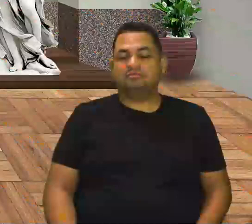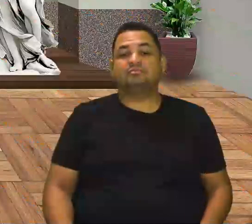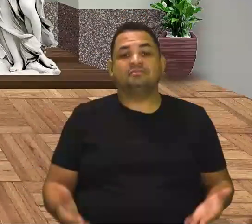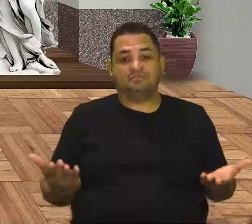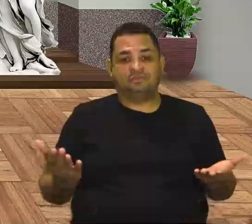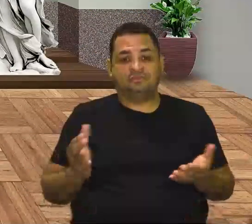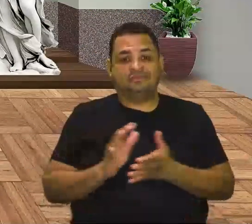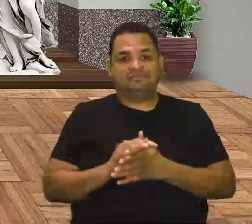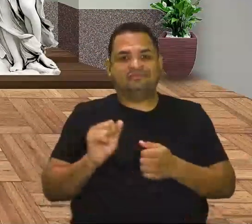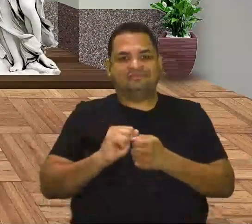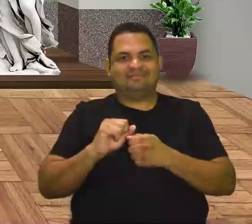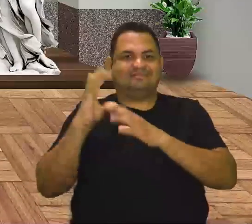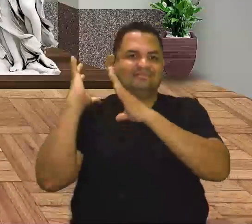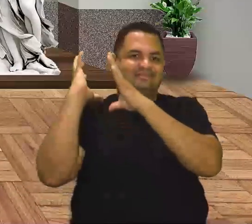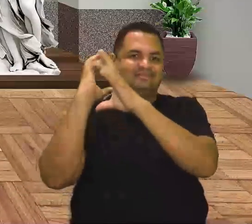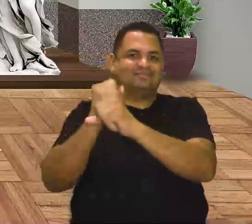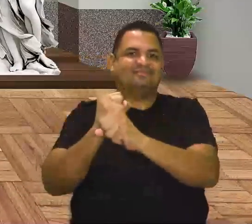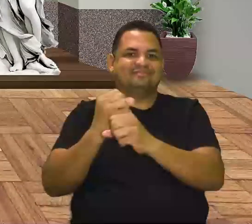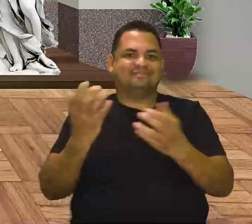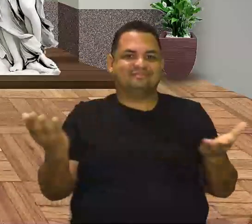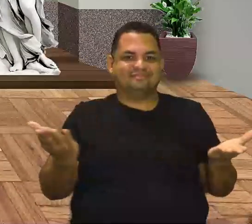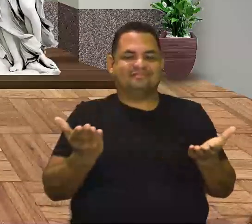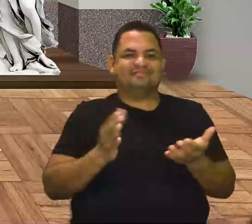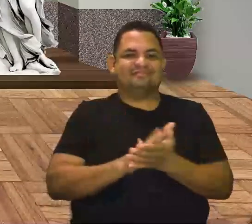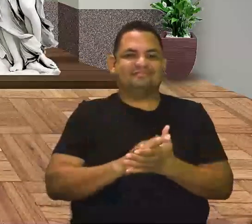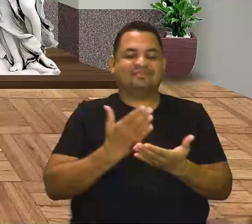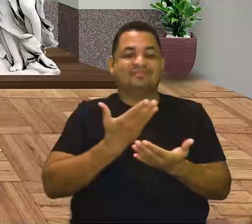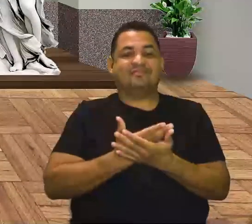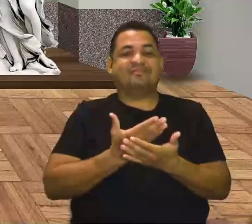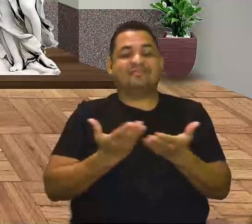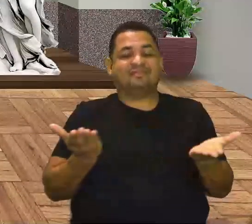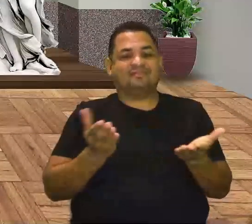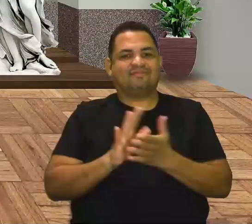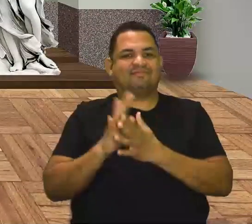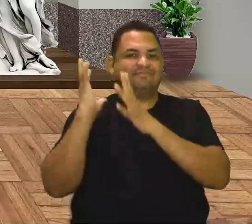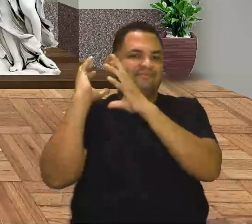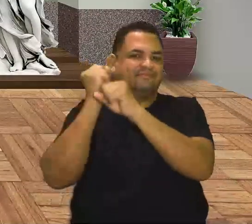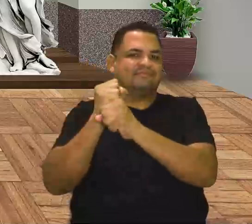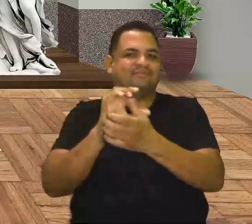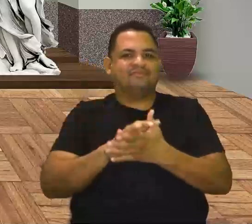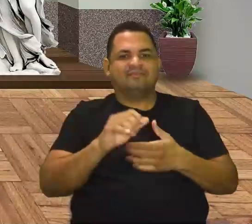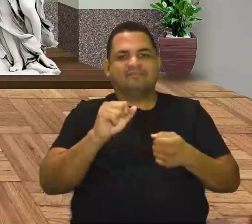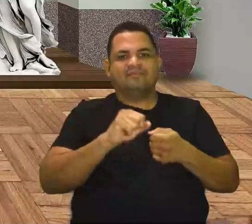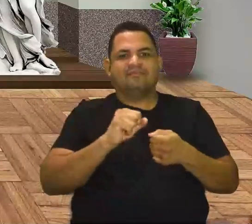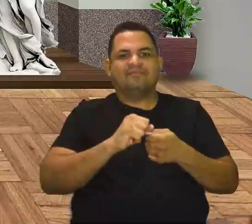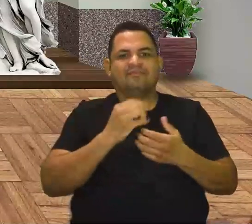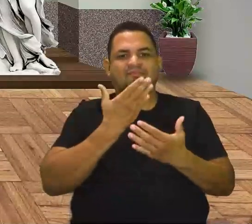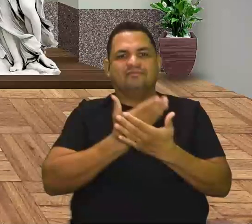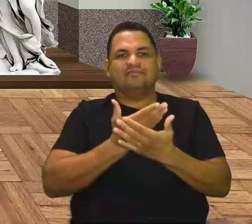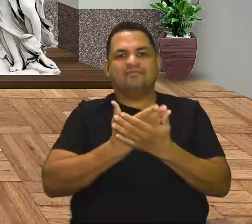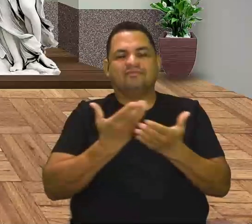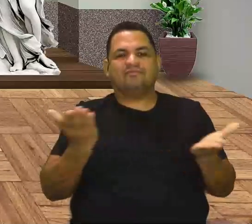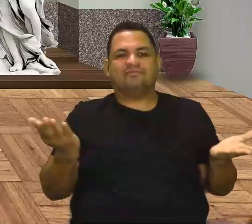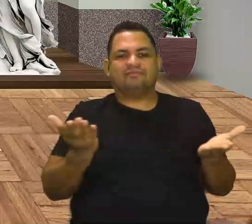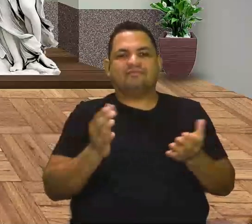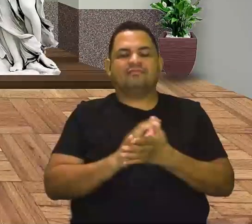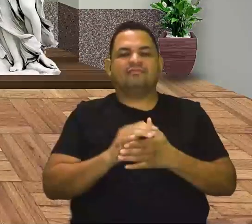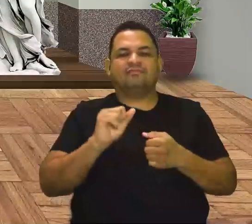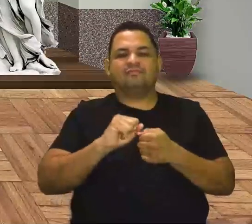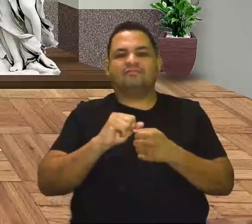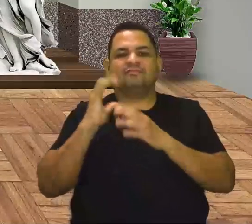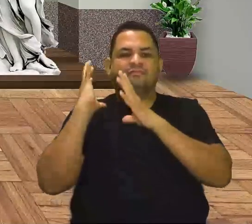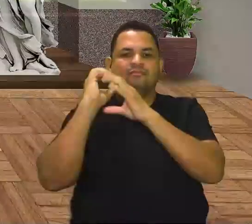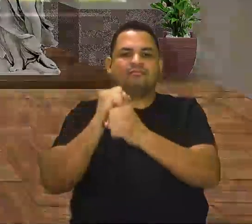E aí, vamos para a revisão? Chegamos à hora da revisão. Estávamos lá e tal, fizemos a aula e agora nós vamos fazer a